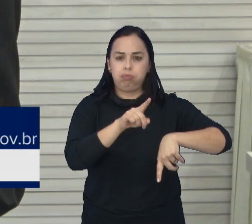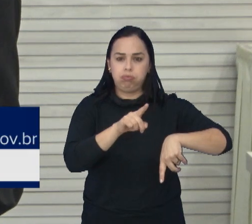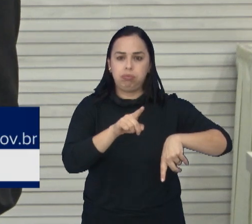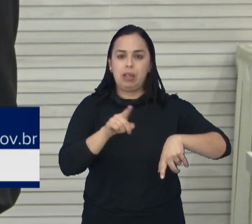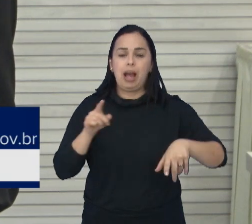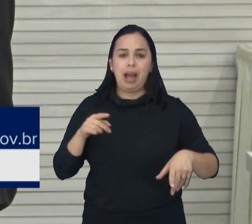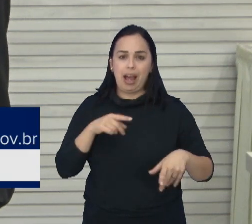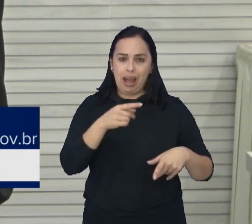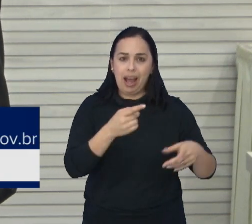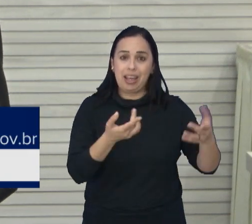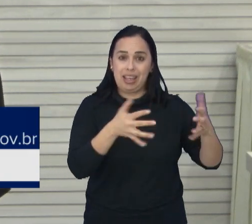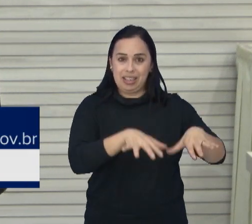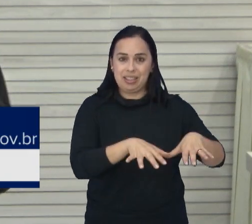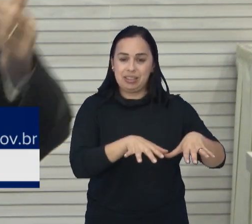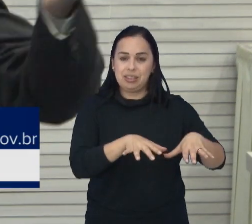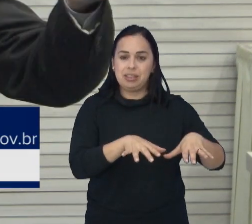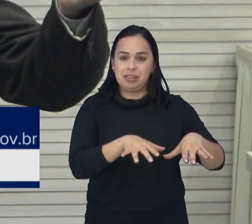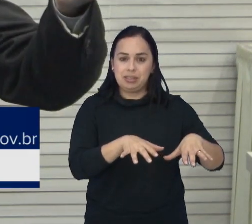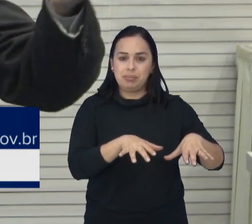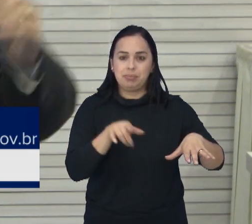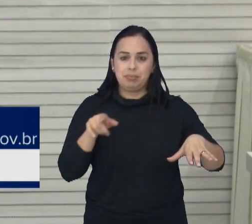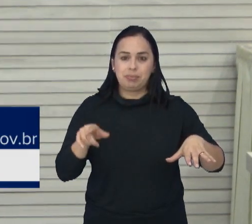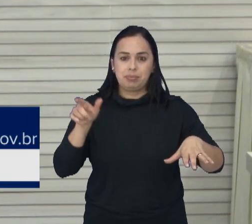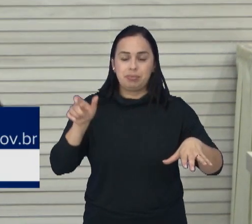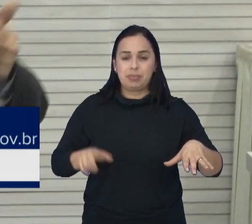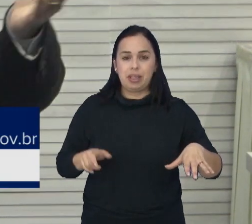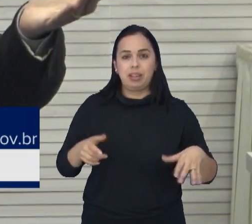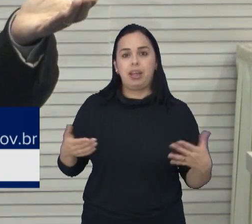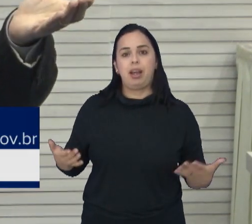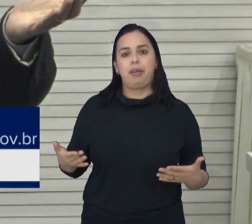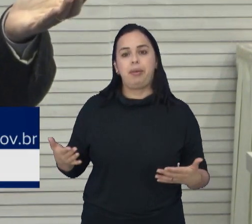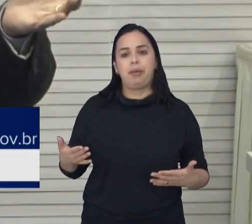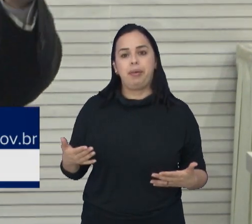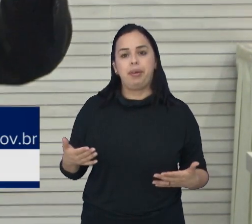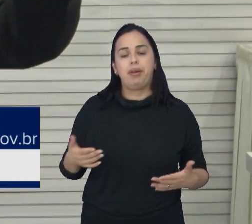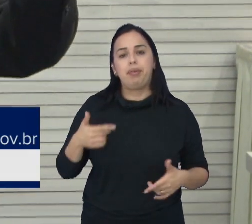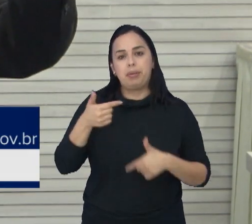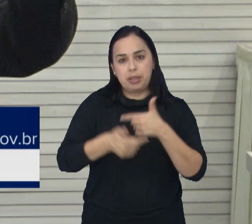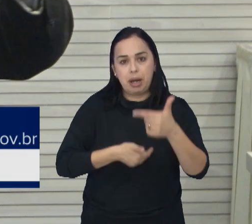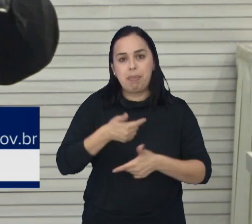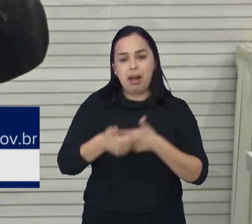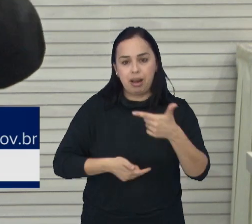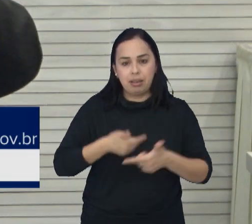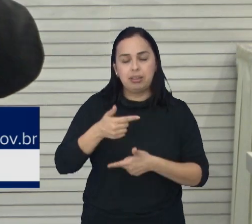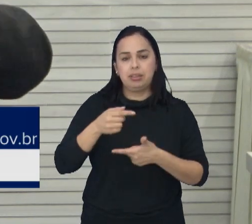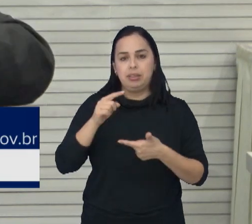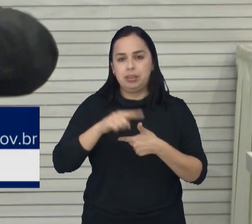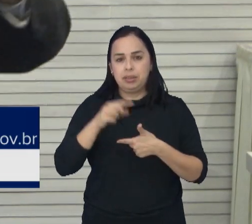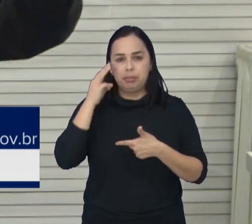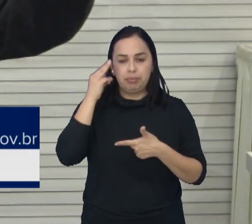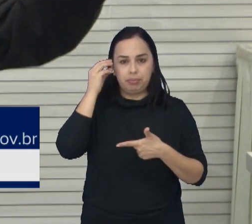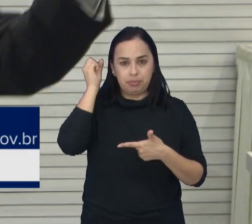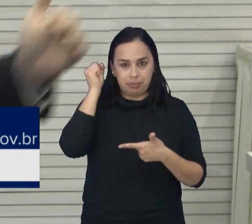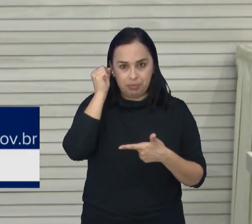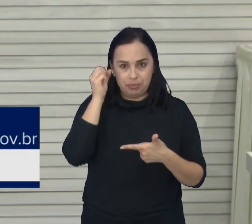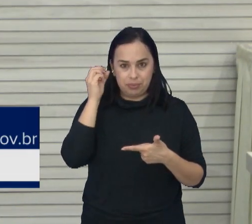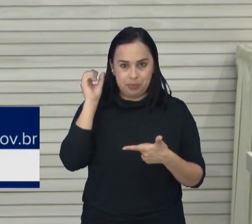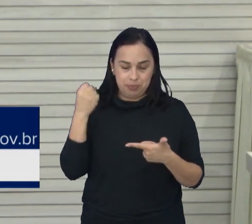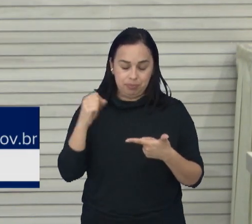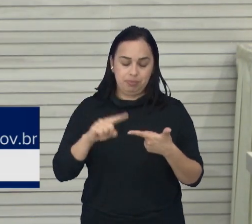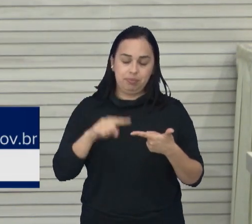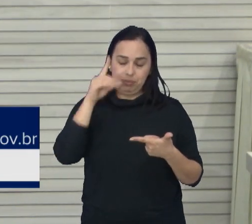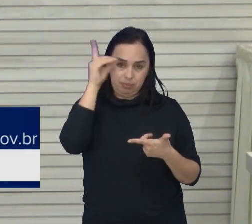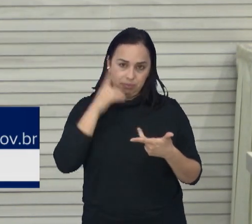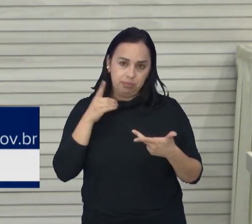falo que São José é inclusiva, mas agora, depois dessa mensagem, o nosso trabalho, né? Vereador Marcão, vereador Dulce Rita e os demais vereadores que